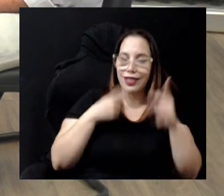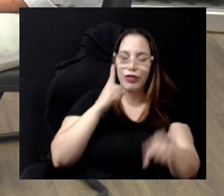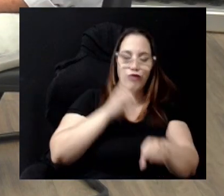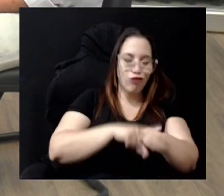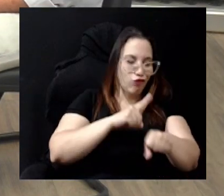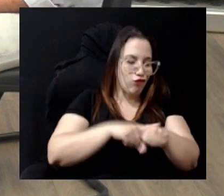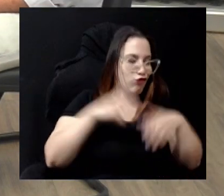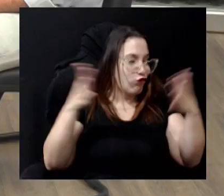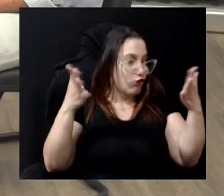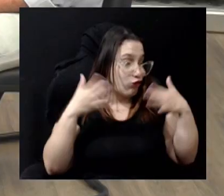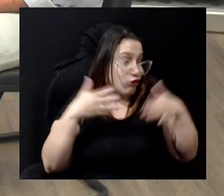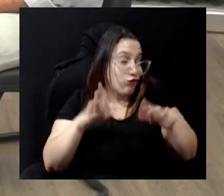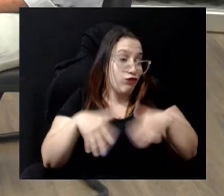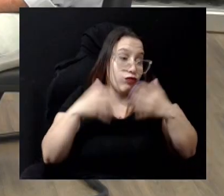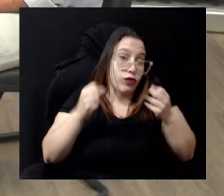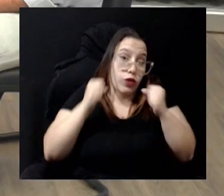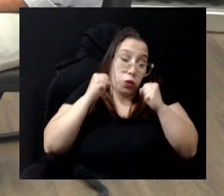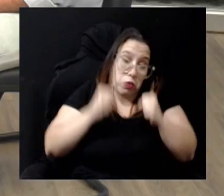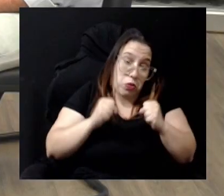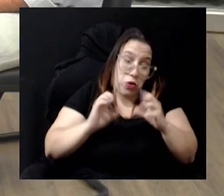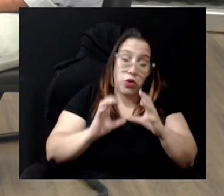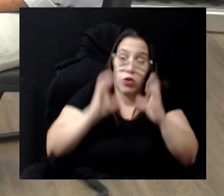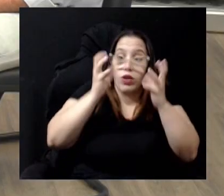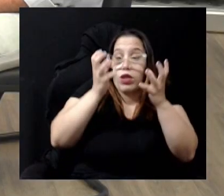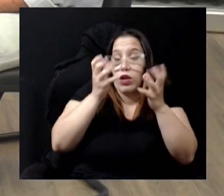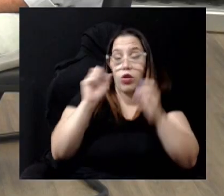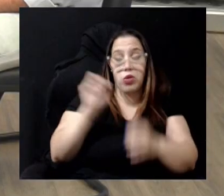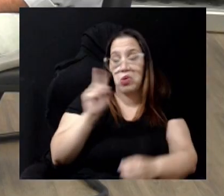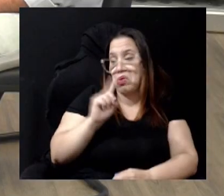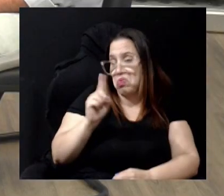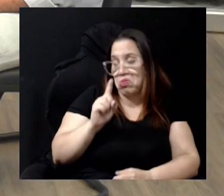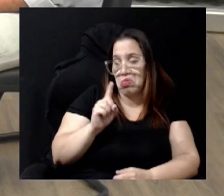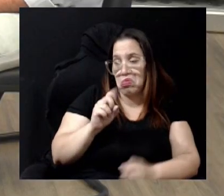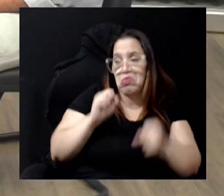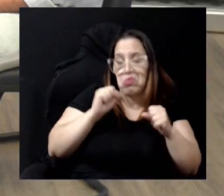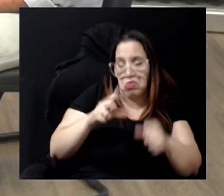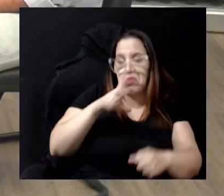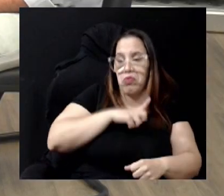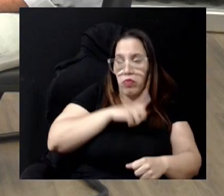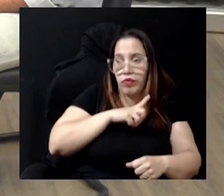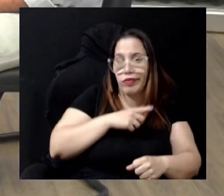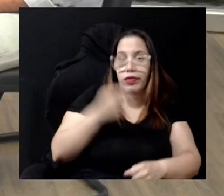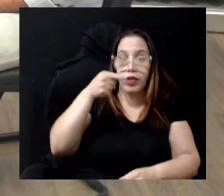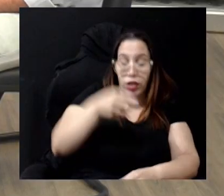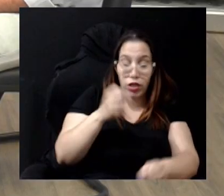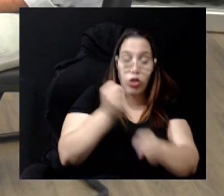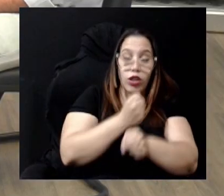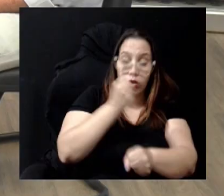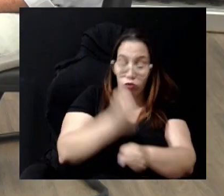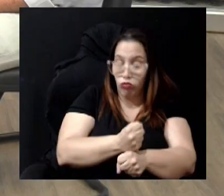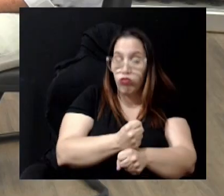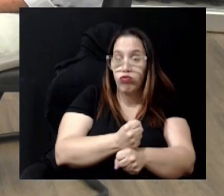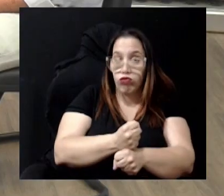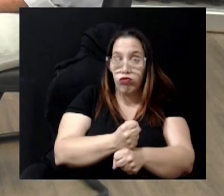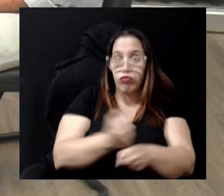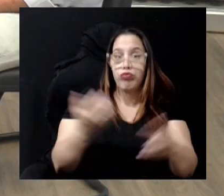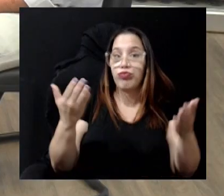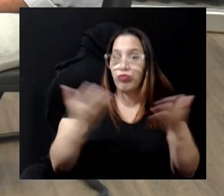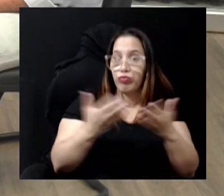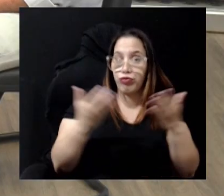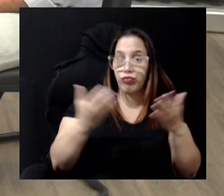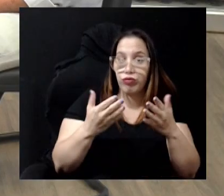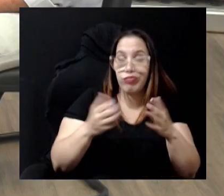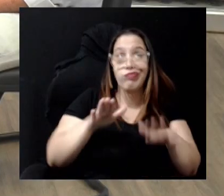que pode ser que nós tenhamos ele ainda este ano, né? Agora depende aí